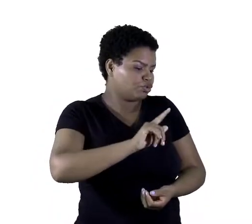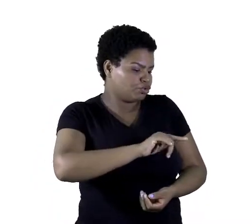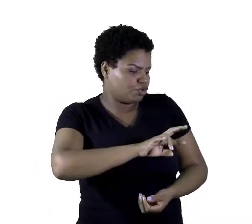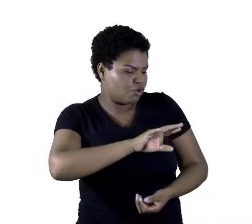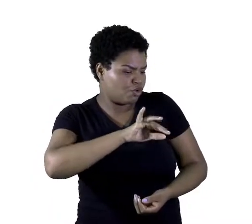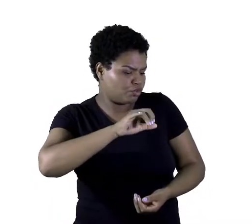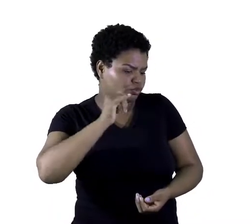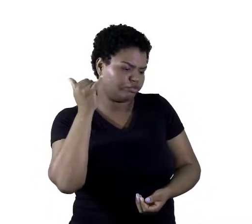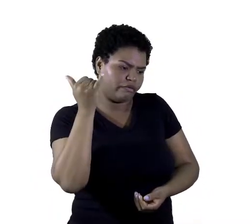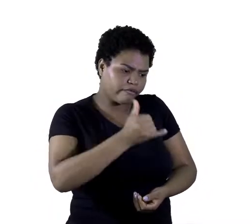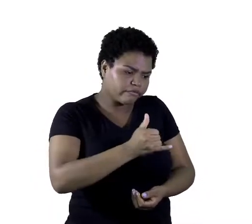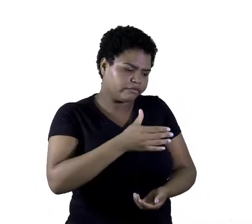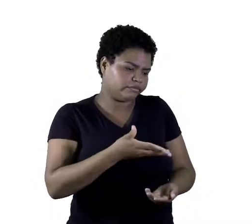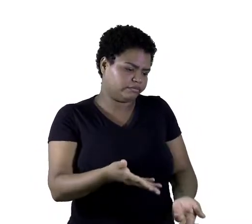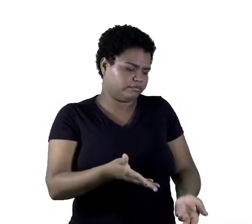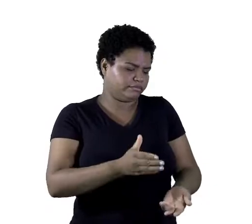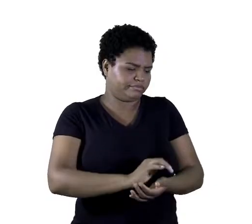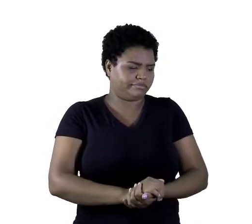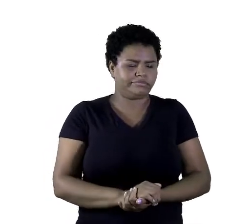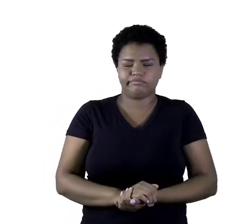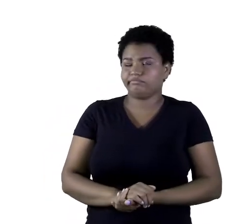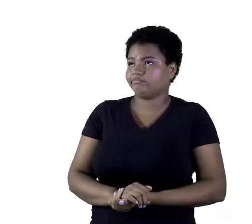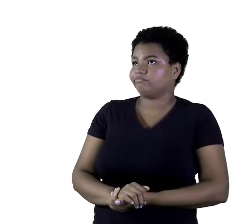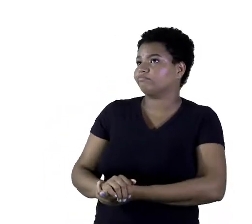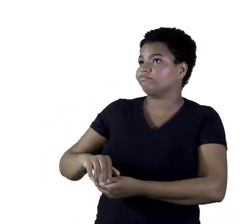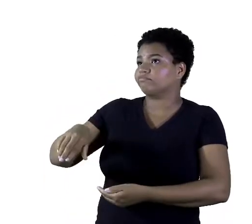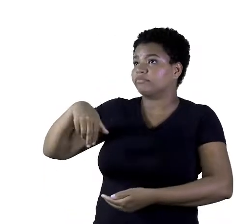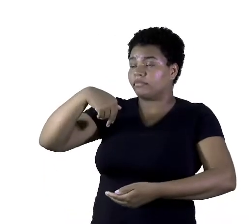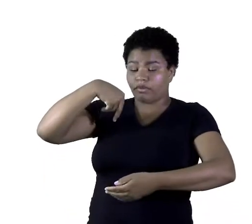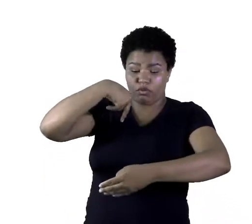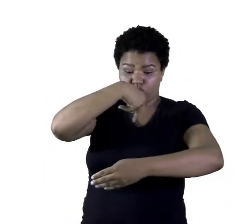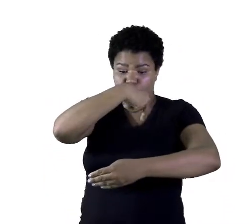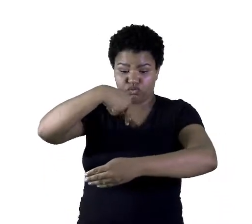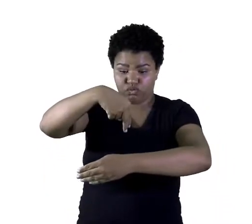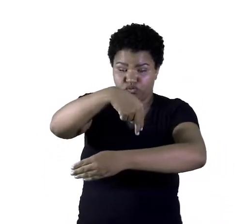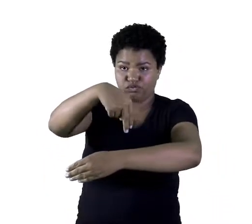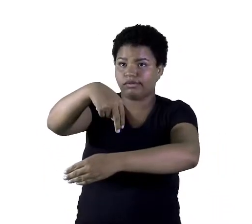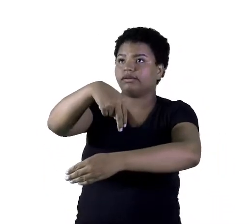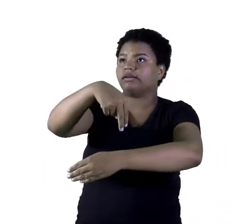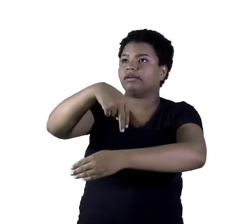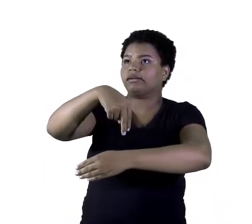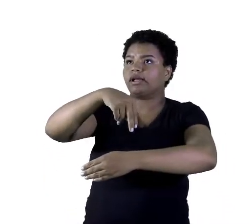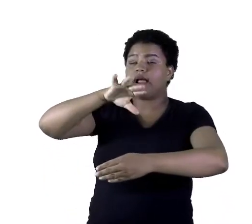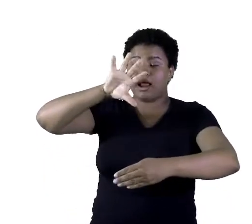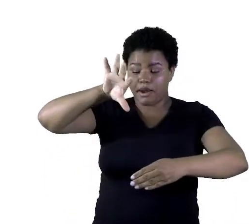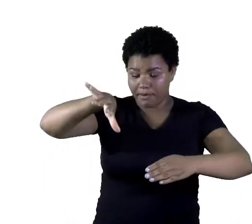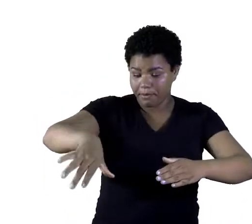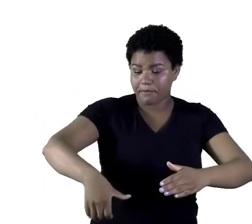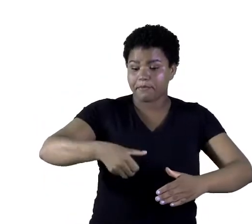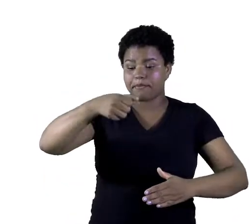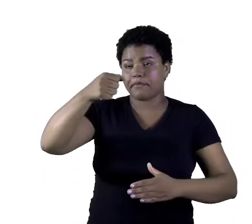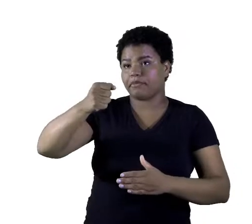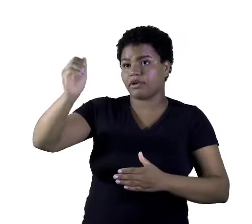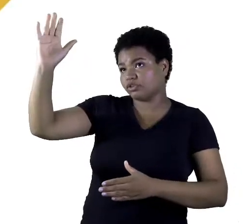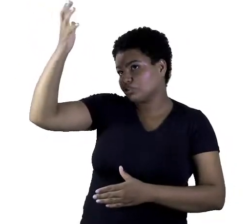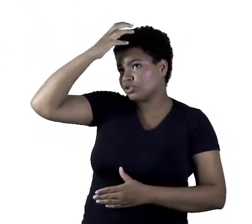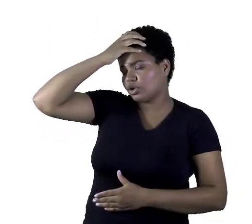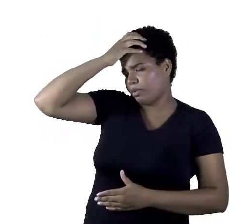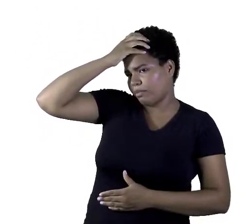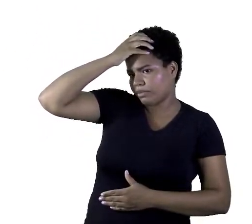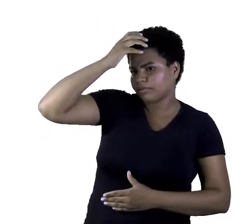e... Não. Eu não acredito em gente. Pronto. Aí a mãe dele: vai sim,